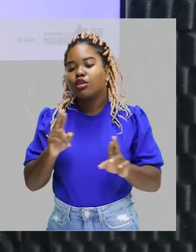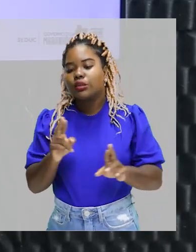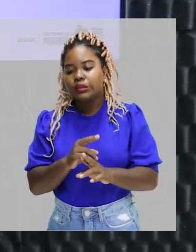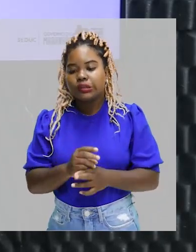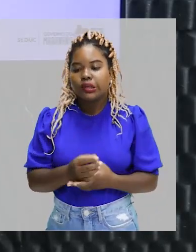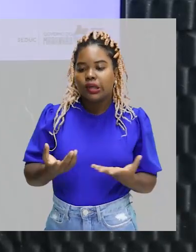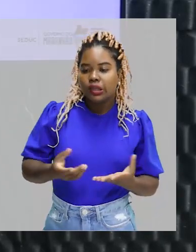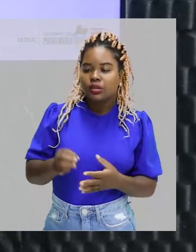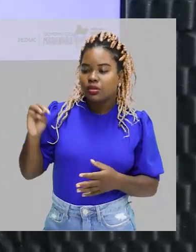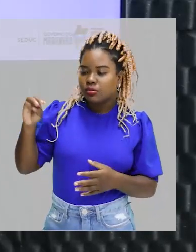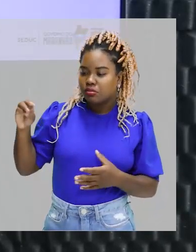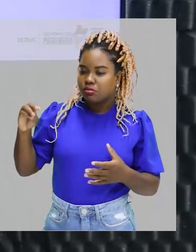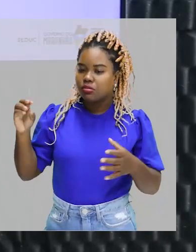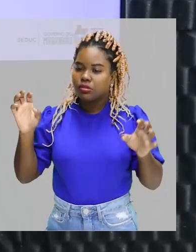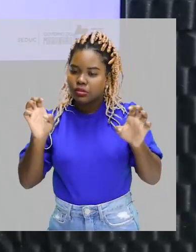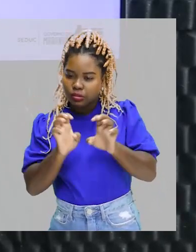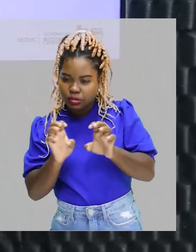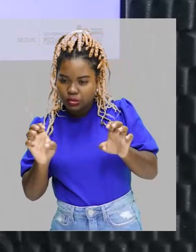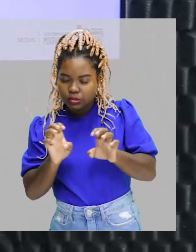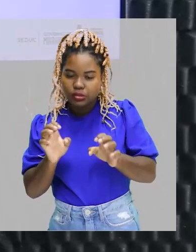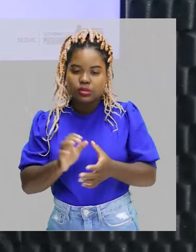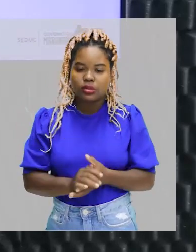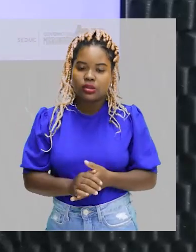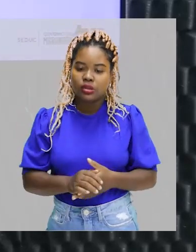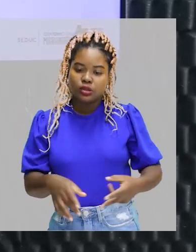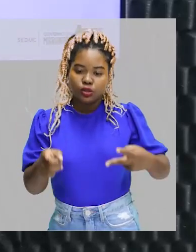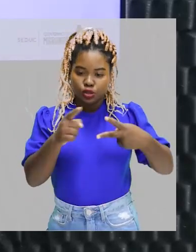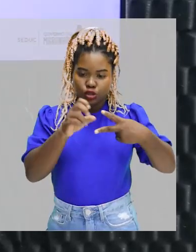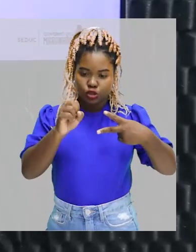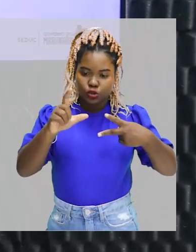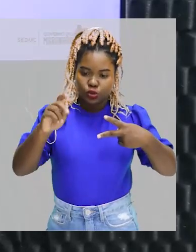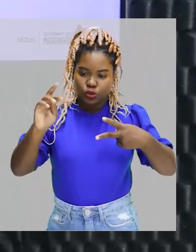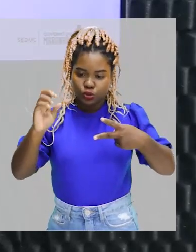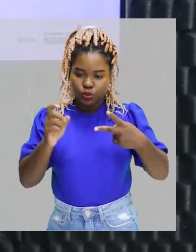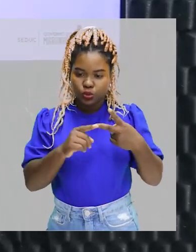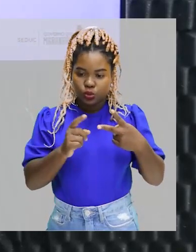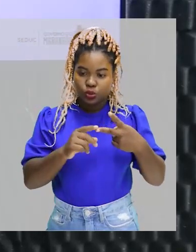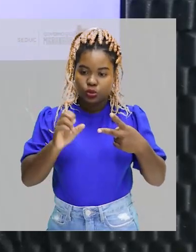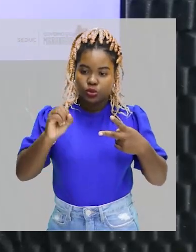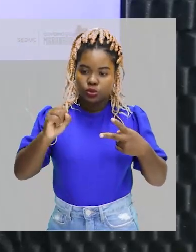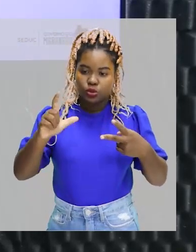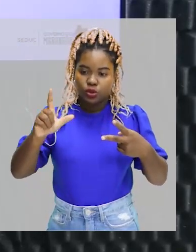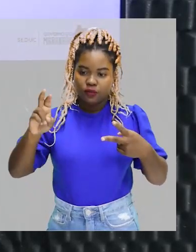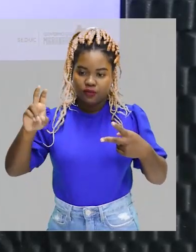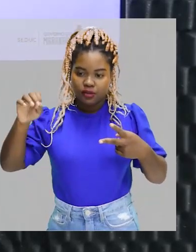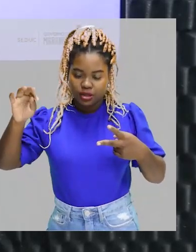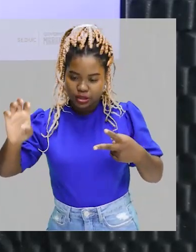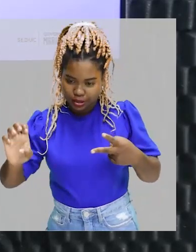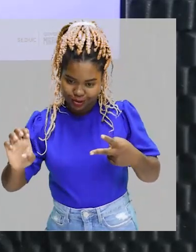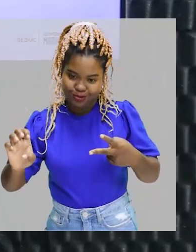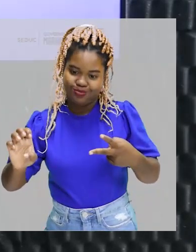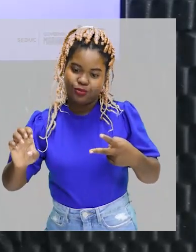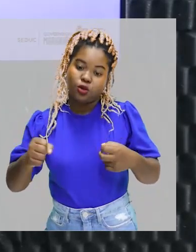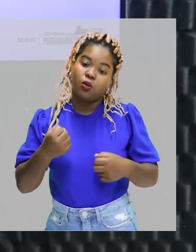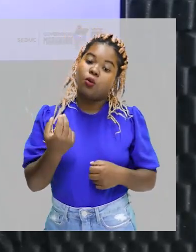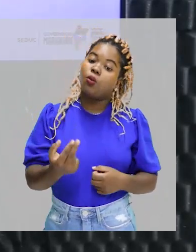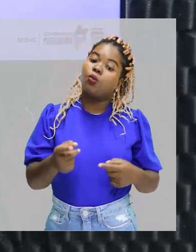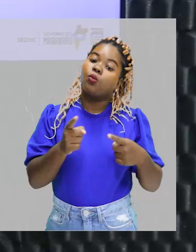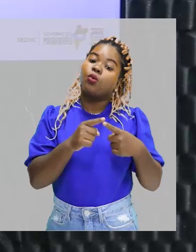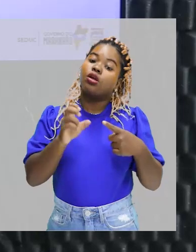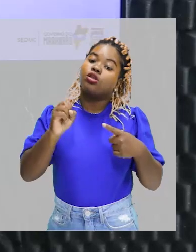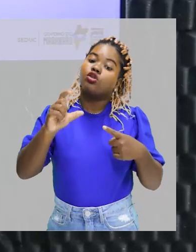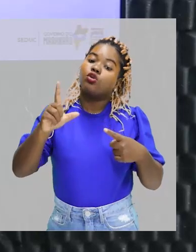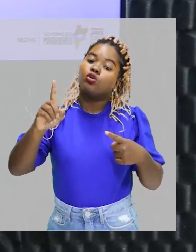o soluto e o solvente, ou então entre o soluto e a solução.